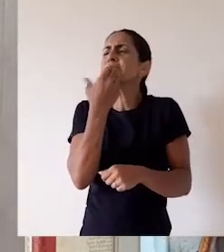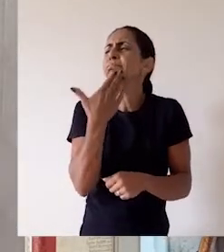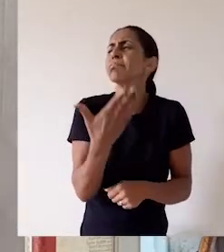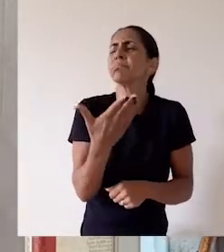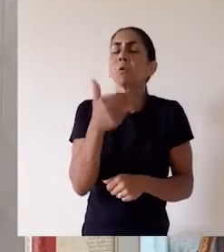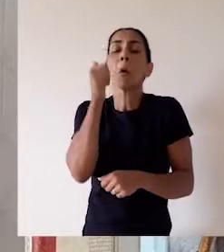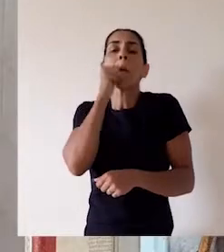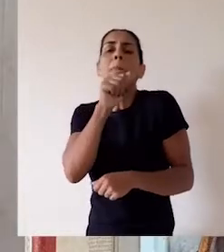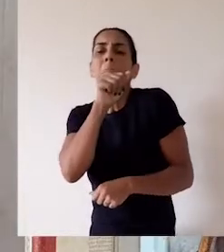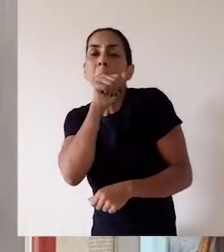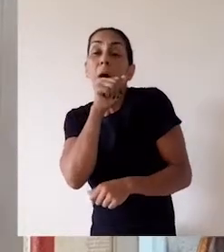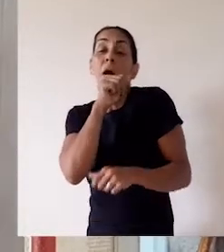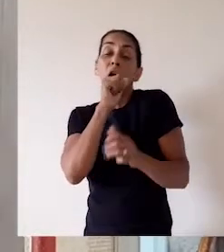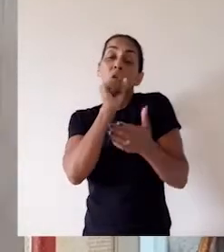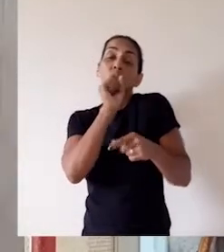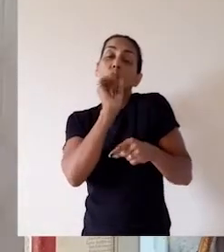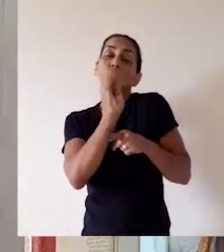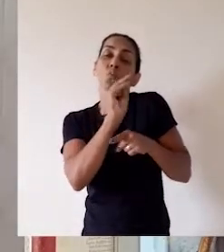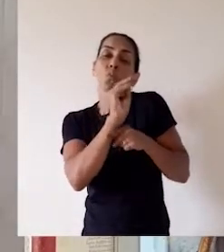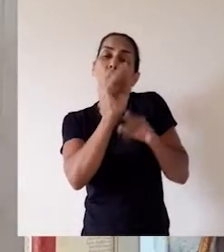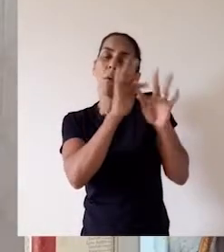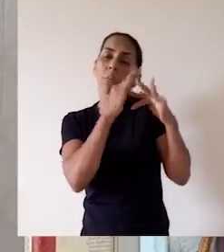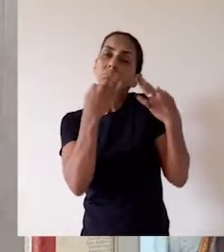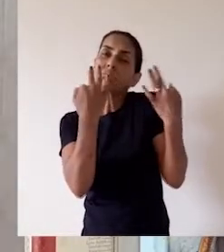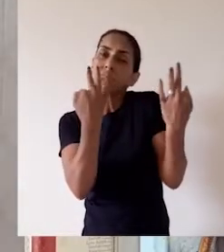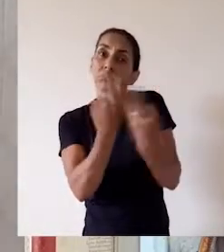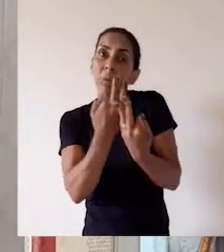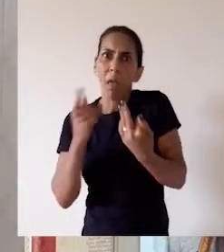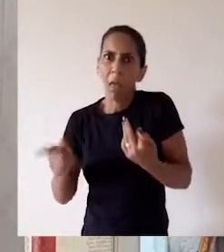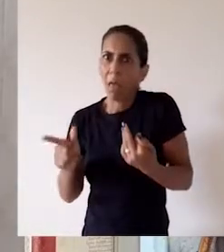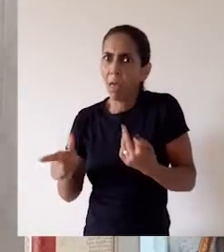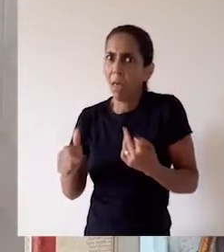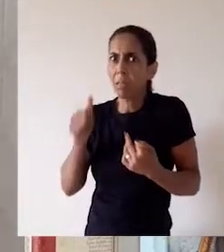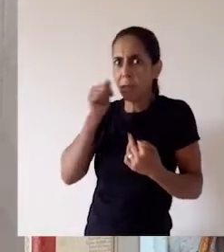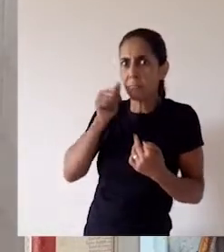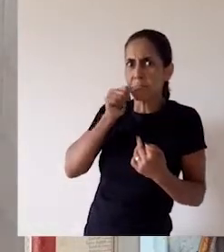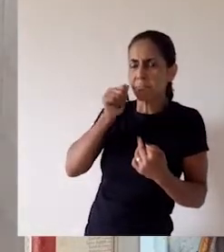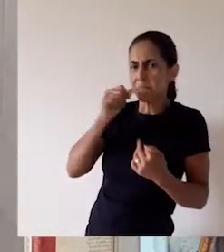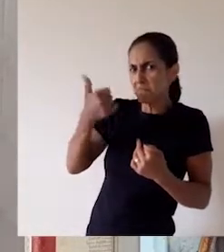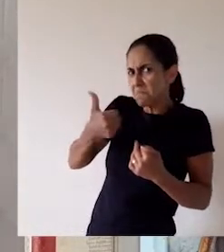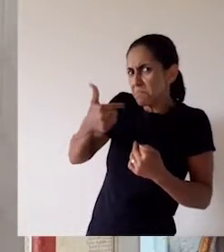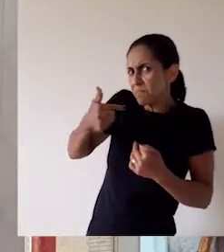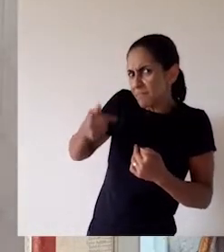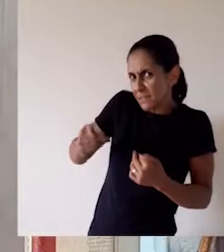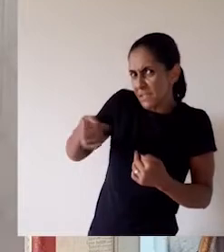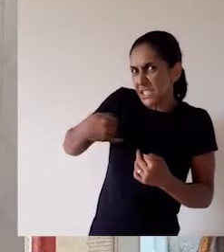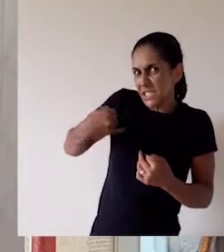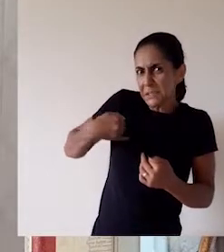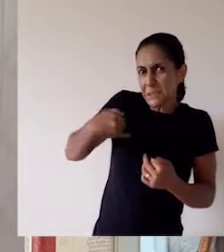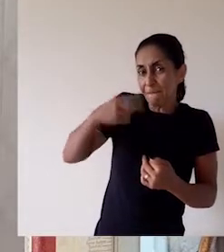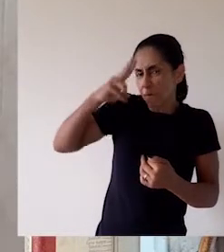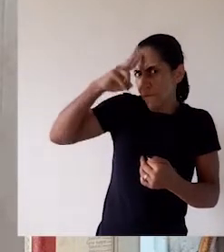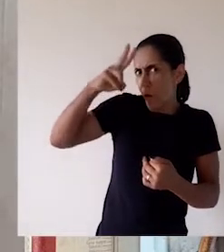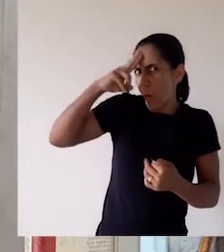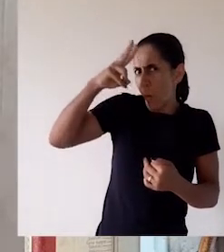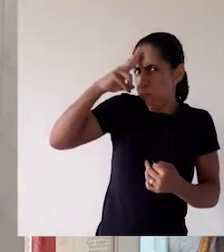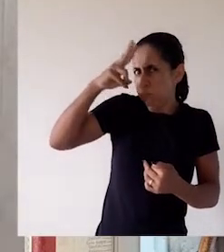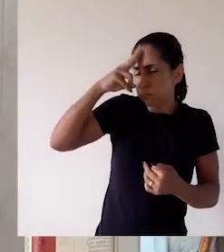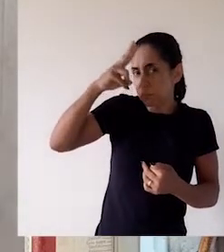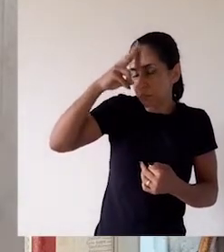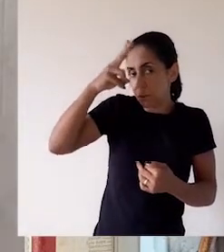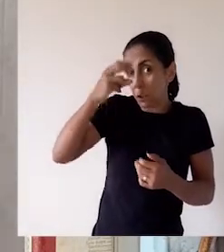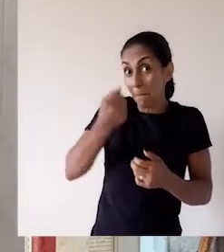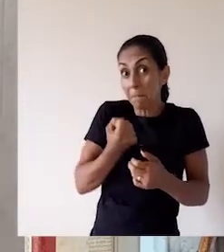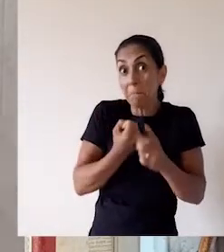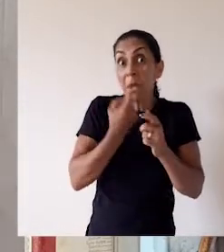de casa e uma boa mãe de família. Só que não! Essa forte menina, aos 17 anos de idade, depois de retornar do colégio interno,